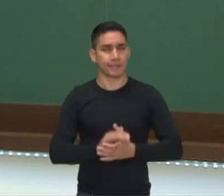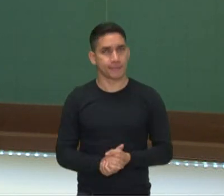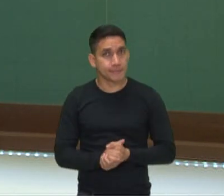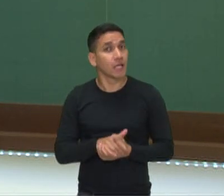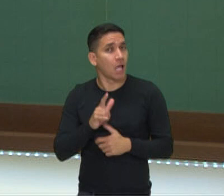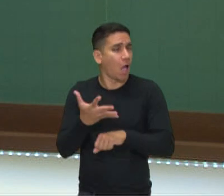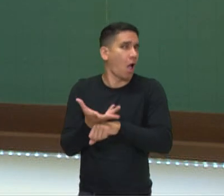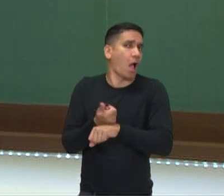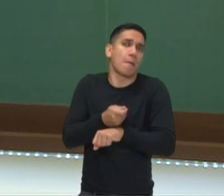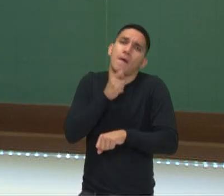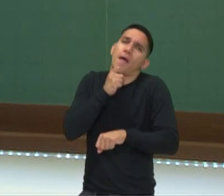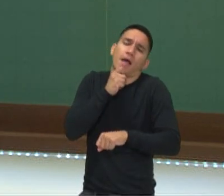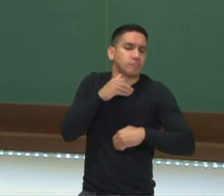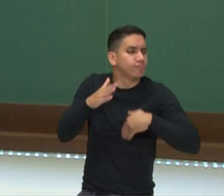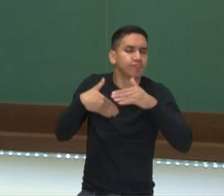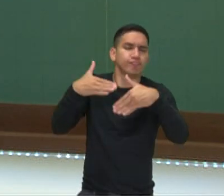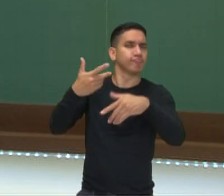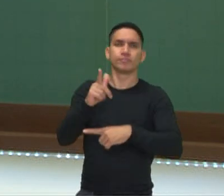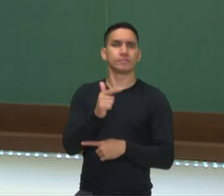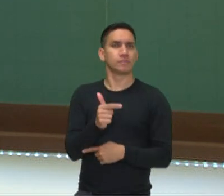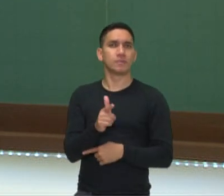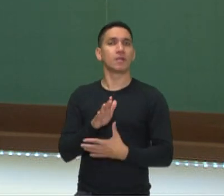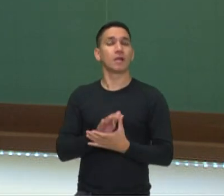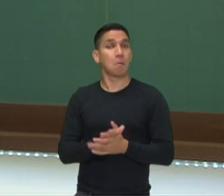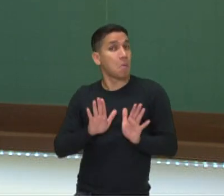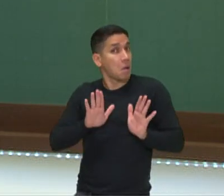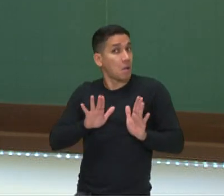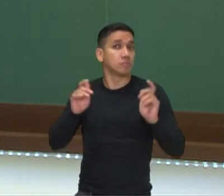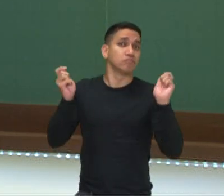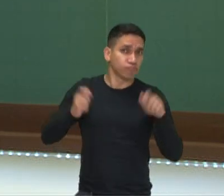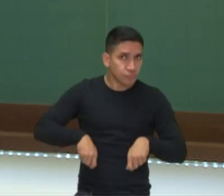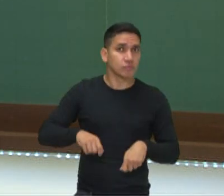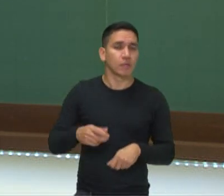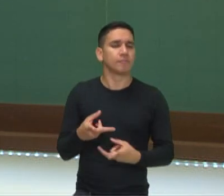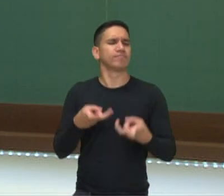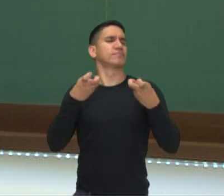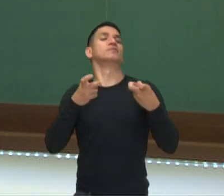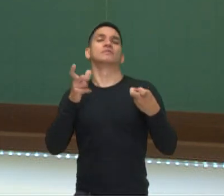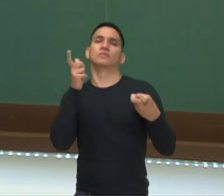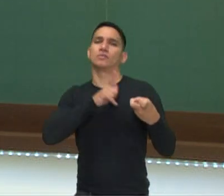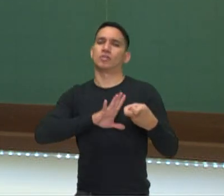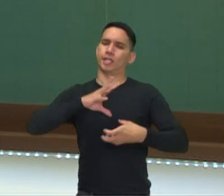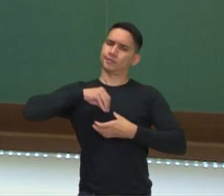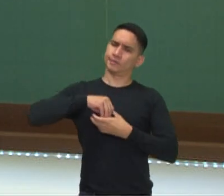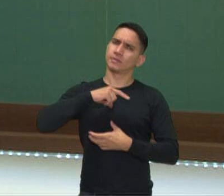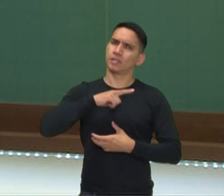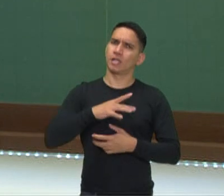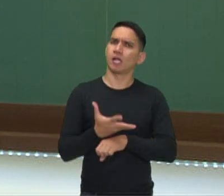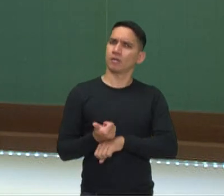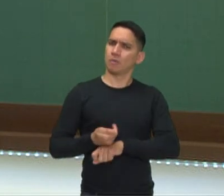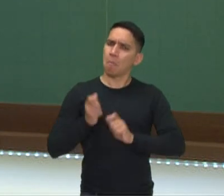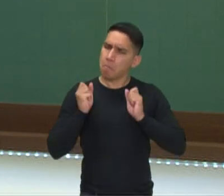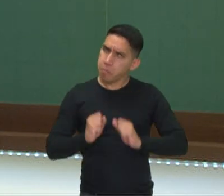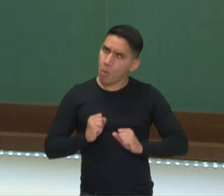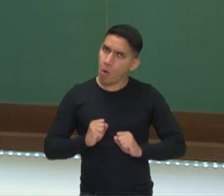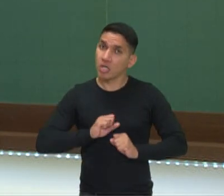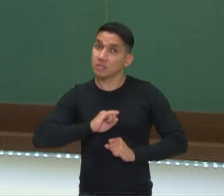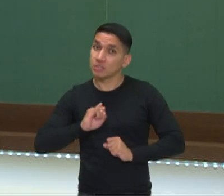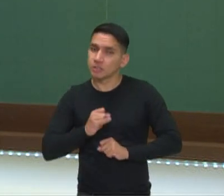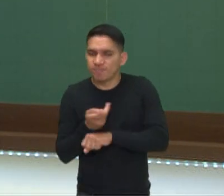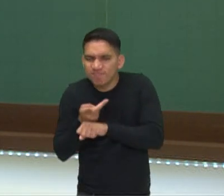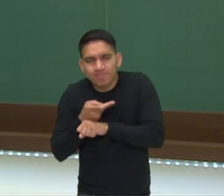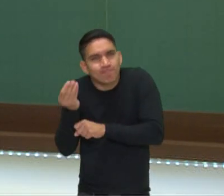que talvez você ainda não tenha desenvolvido muito bem, mas que você sabe que você pode, se correr